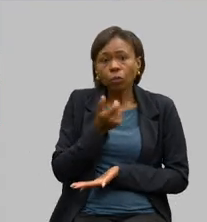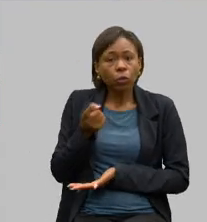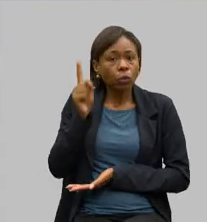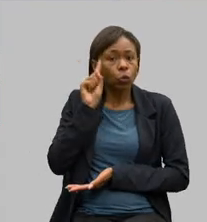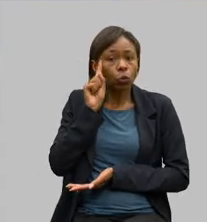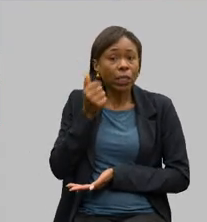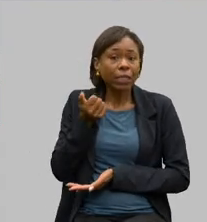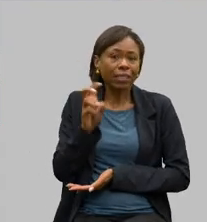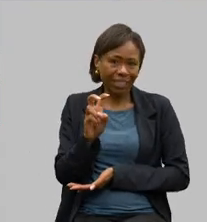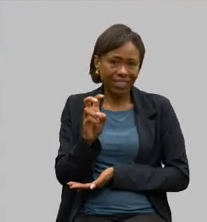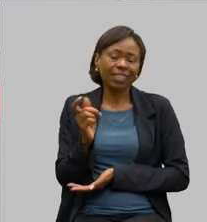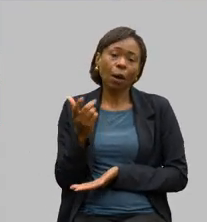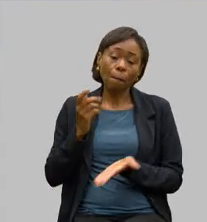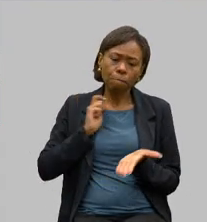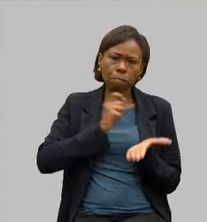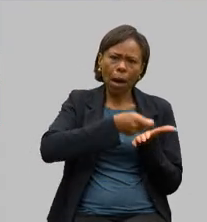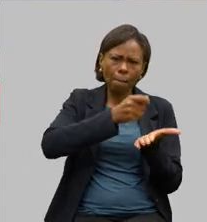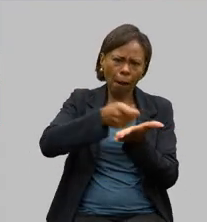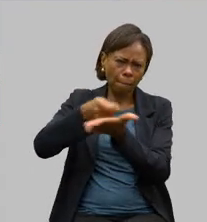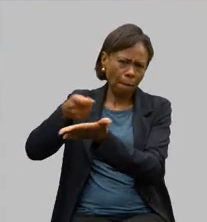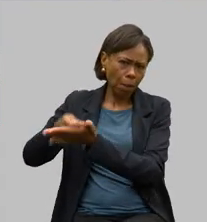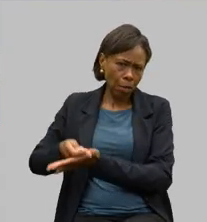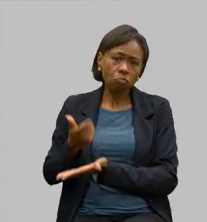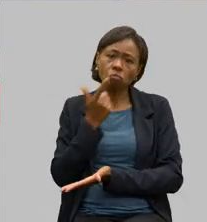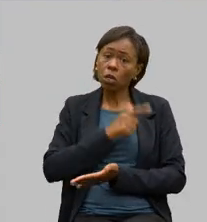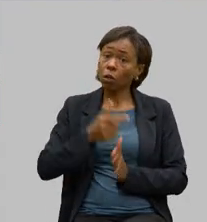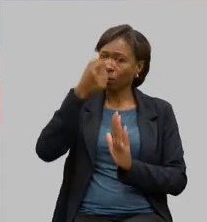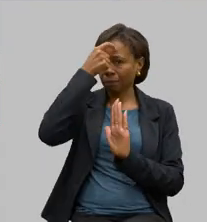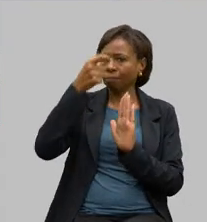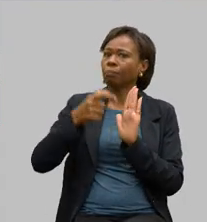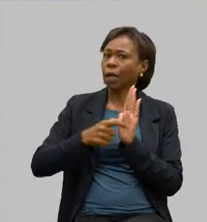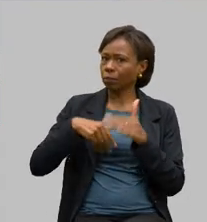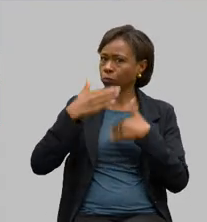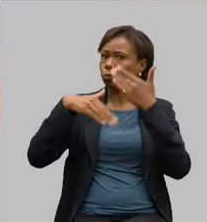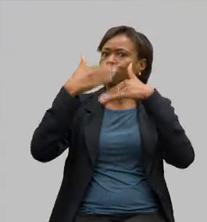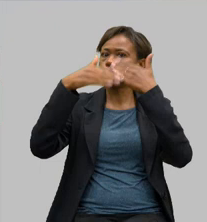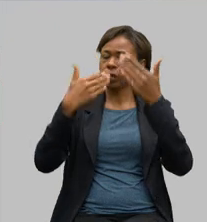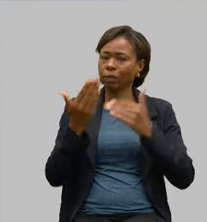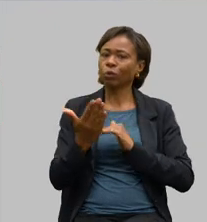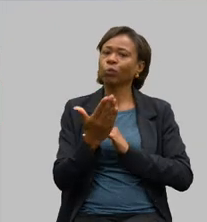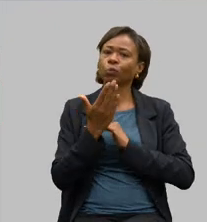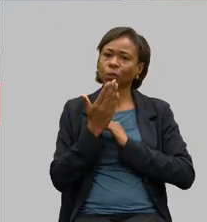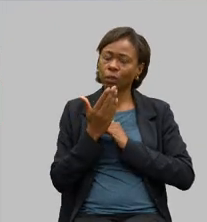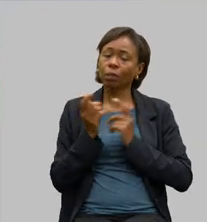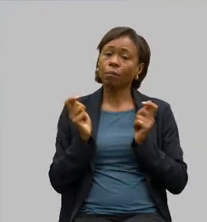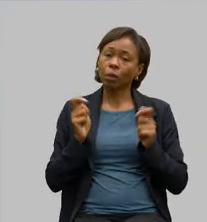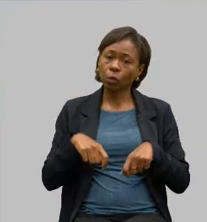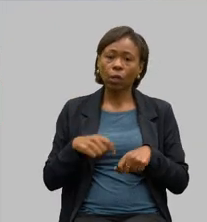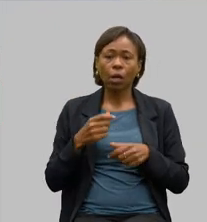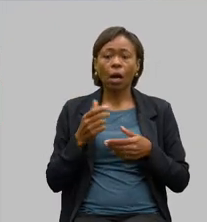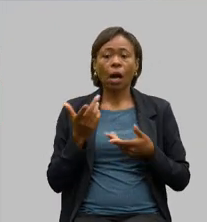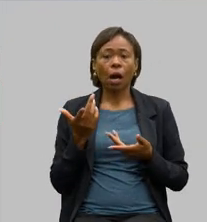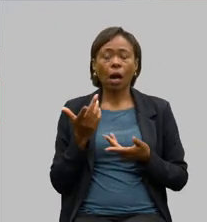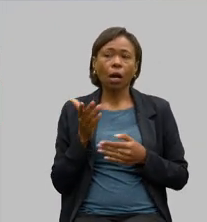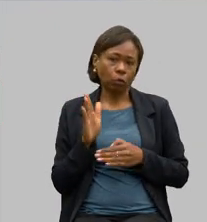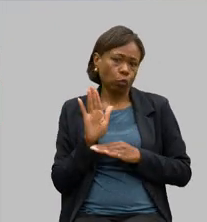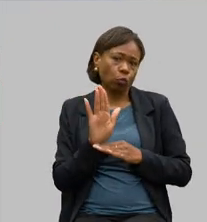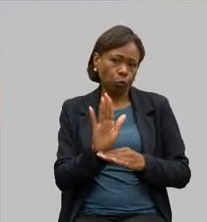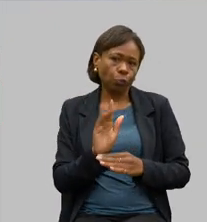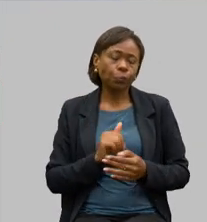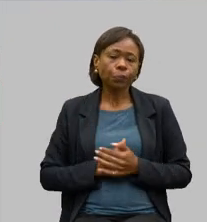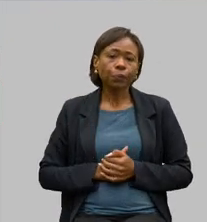pagamentos então um avanço que a gente tá fazendo aí é com a inteligência artificial também pra gente conseguir atender essa demanda